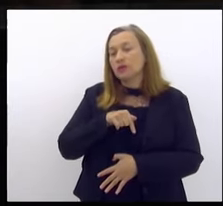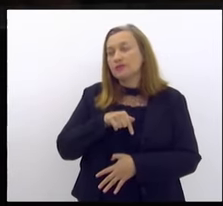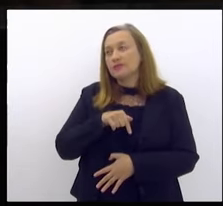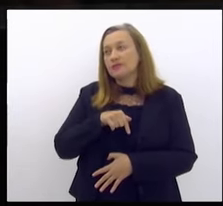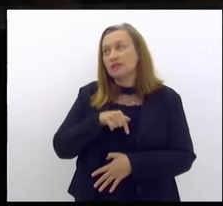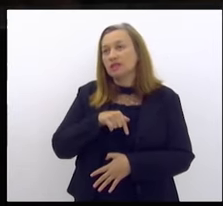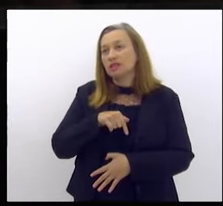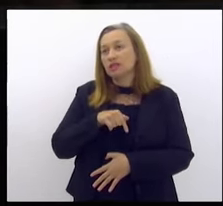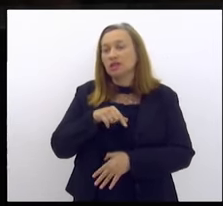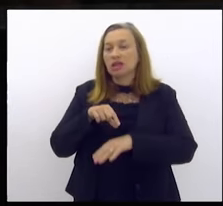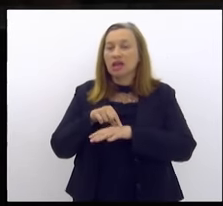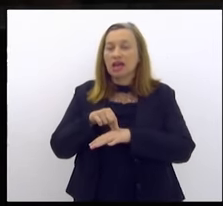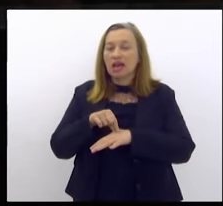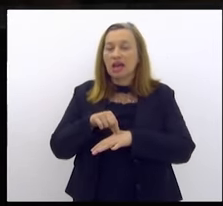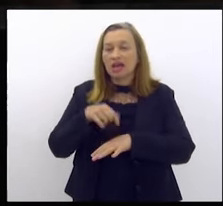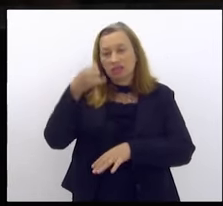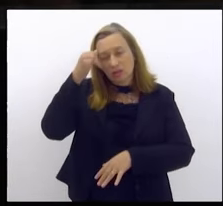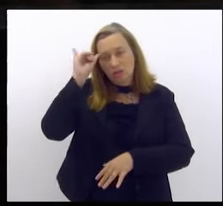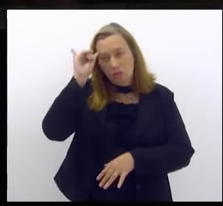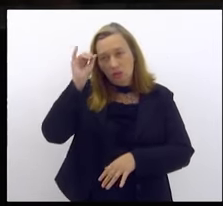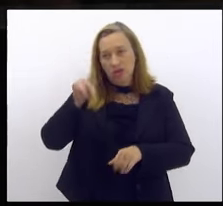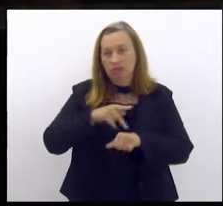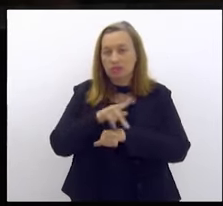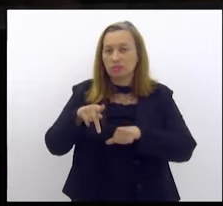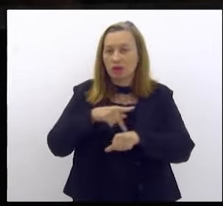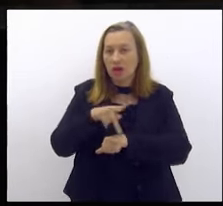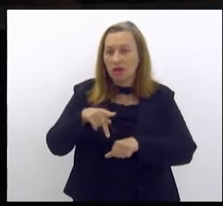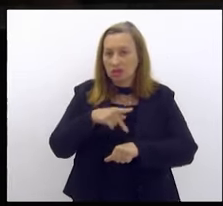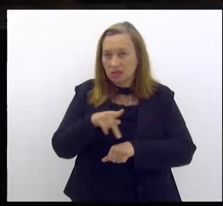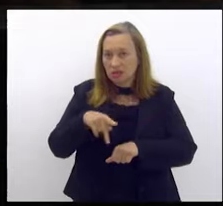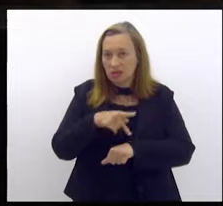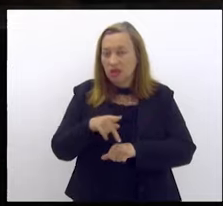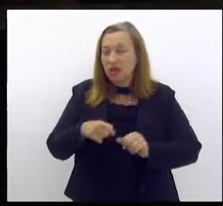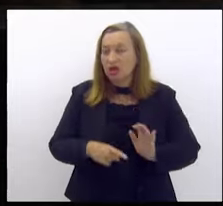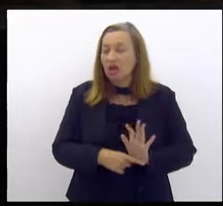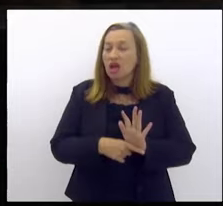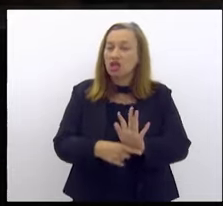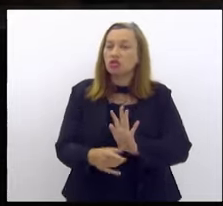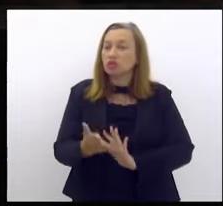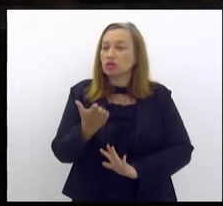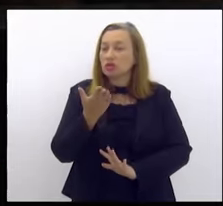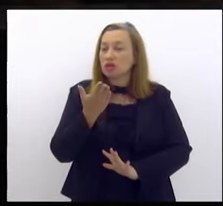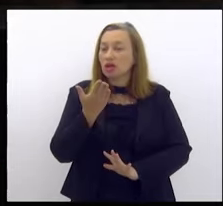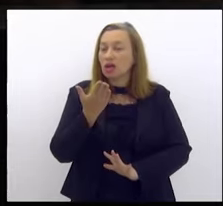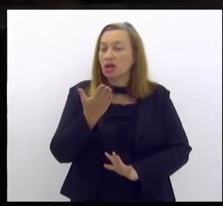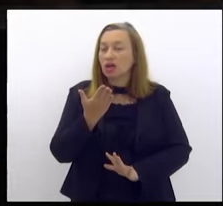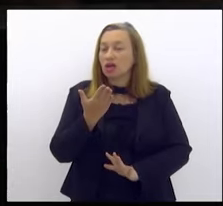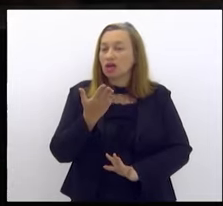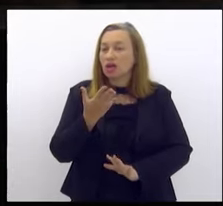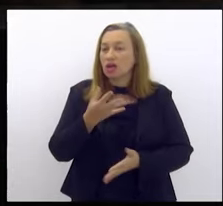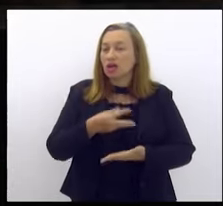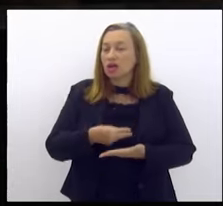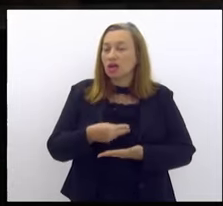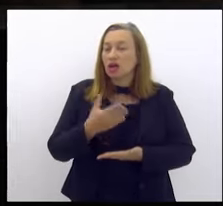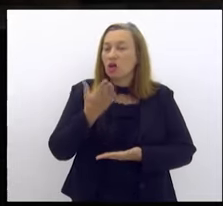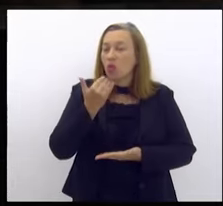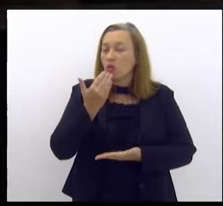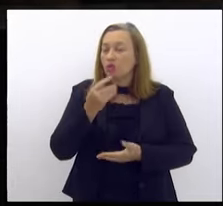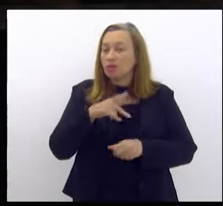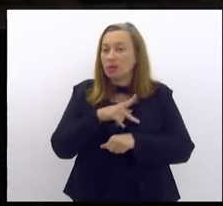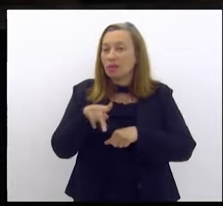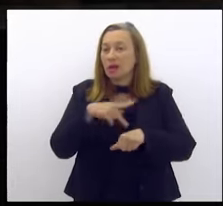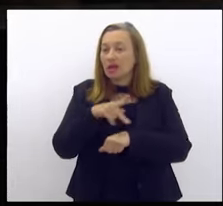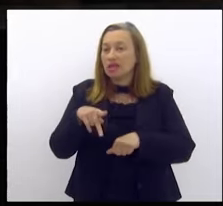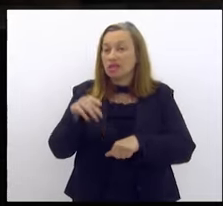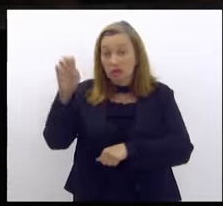de carne bovina nesse país, uma empresa que ajuda a alimentar, e o Brasil ajuda a alimentar, países da